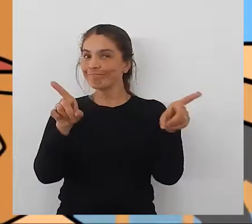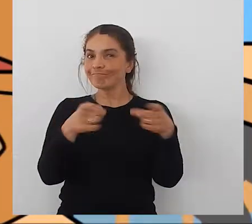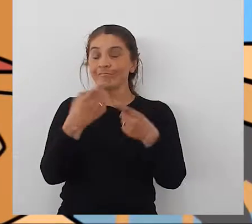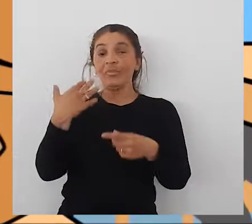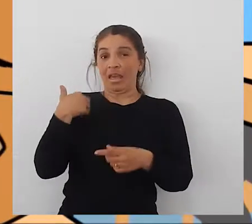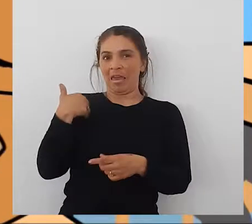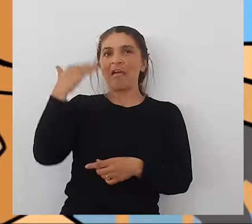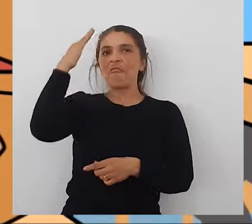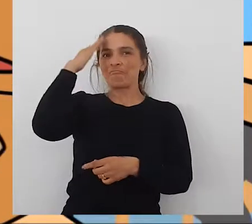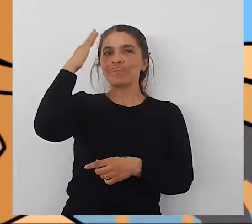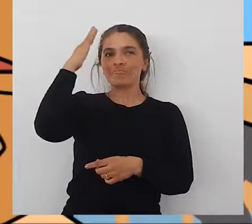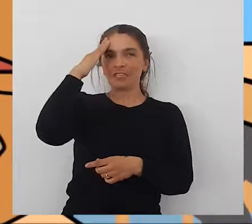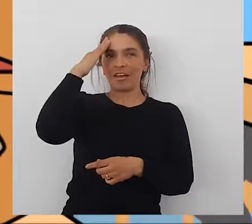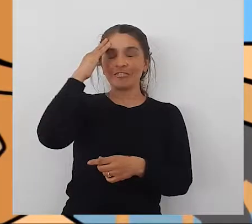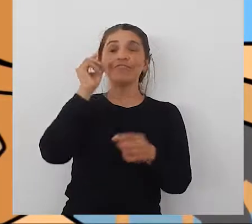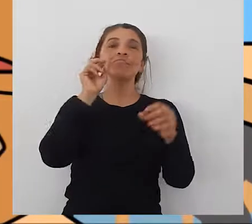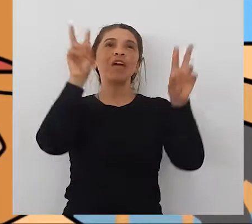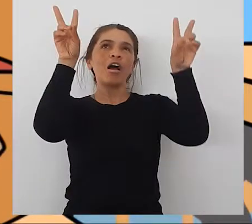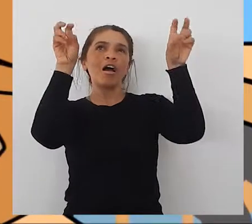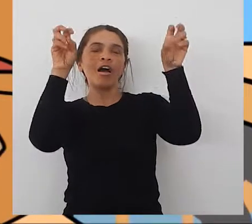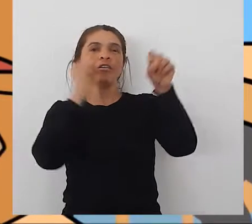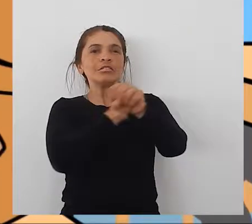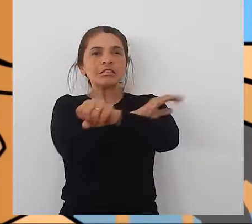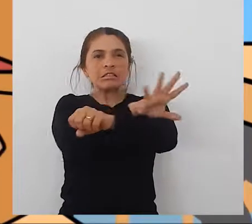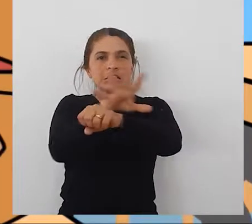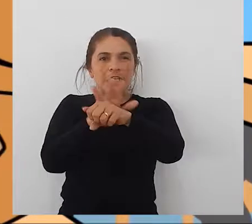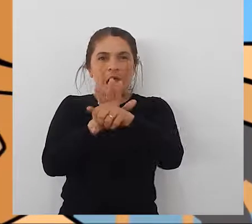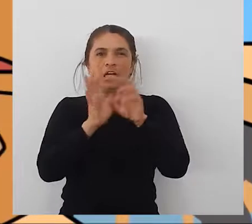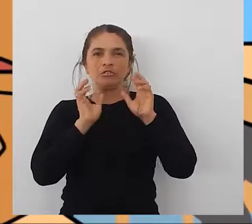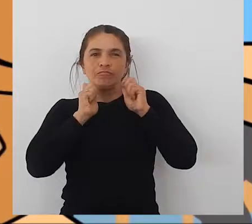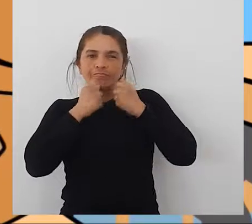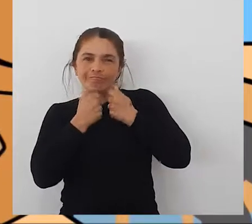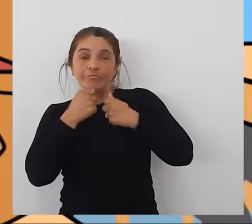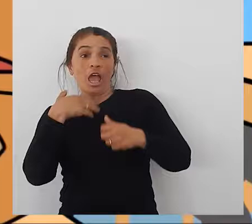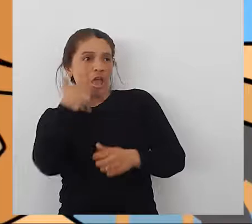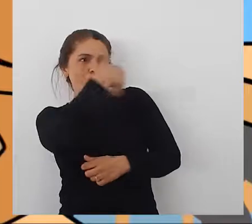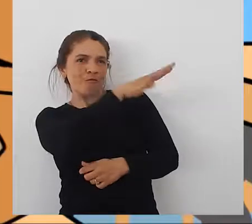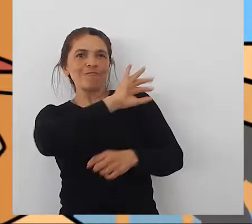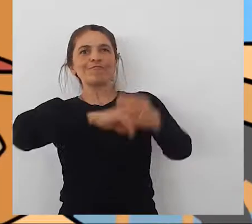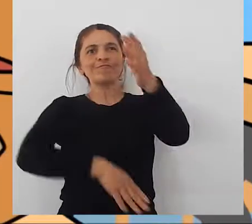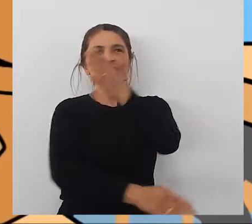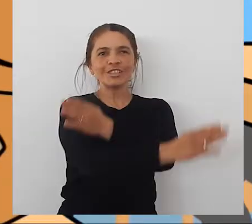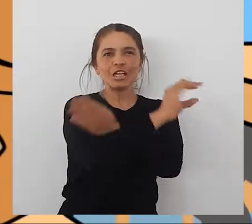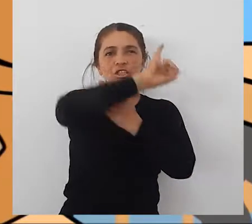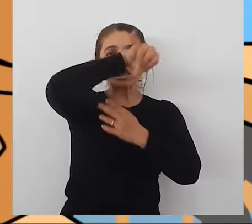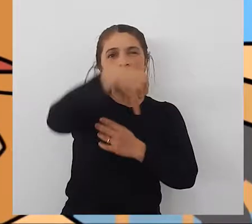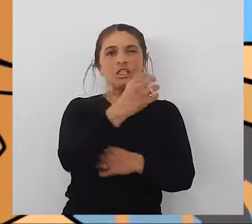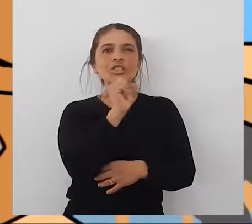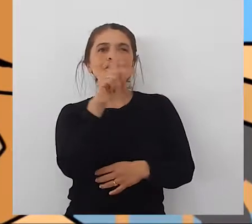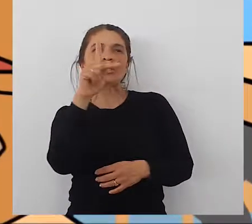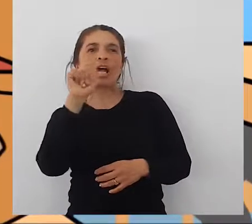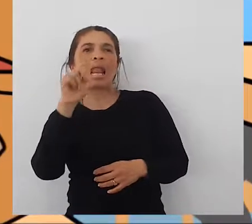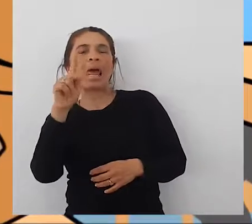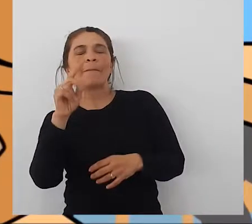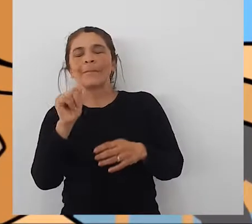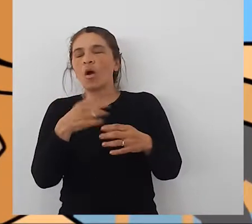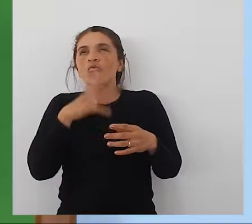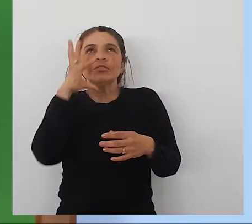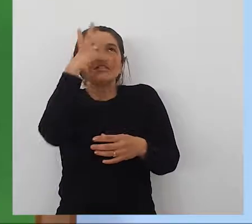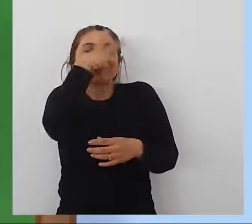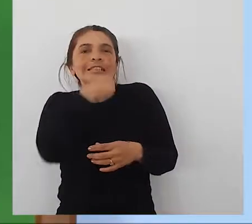Eu sei! Estamos falando do Cerrado. Eu já fui pro Jalapão. É muito lindo. Fica em Tocantins.